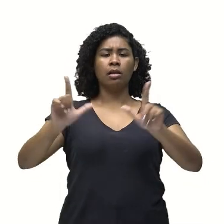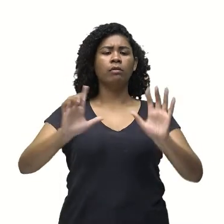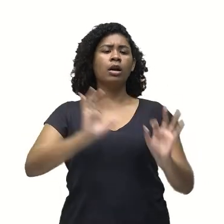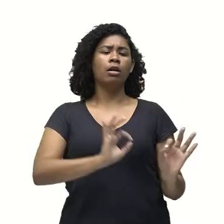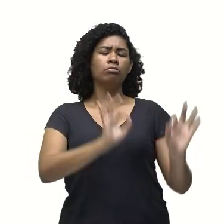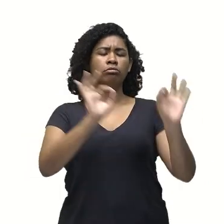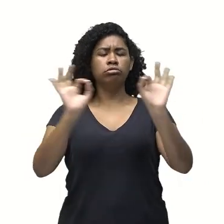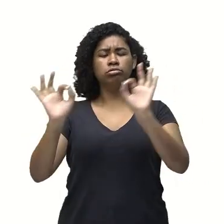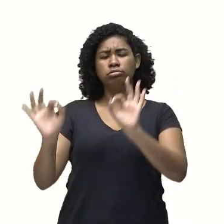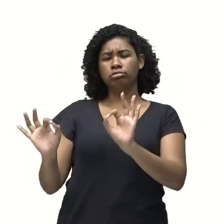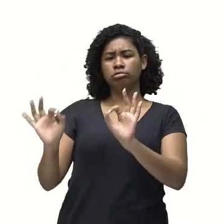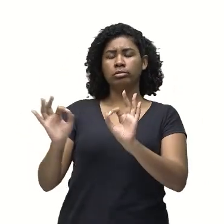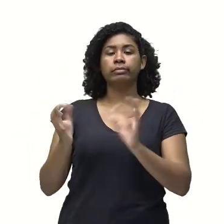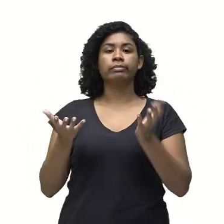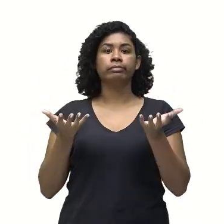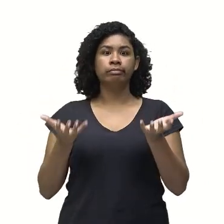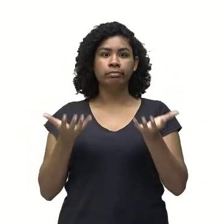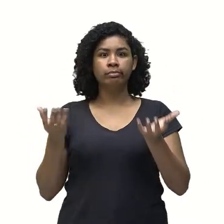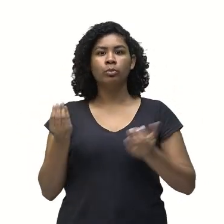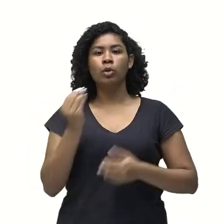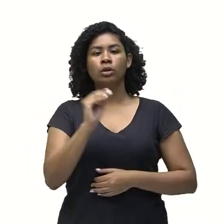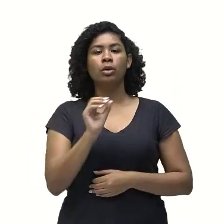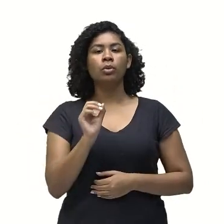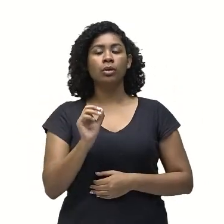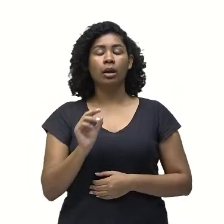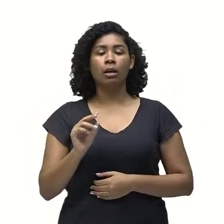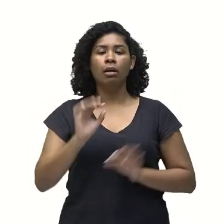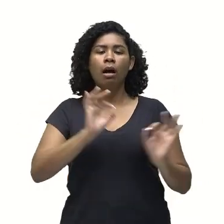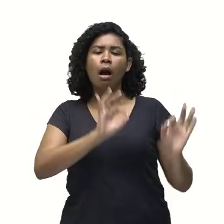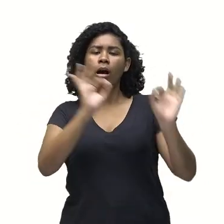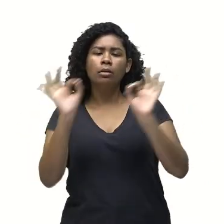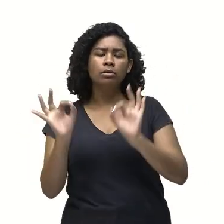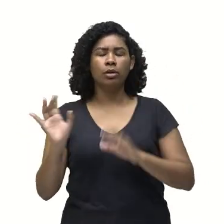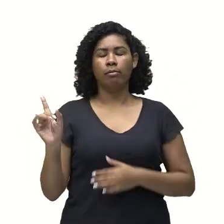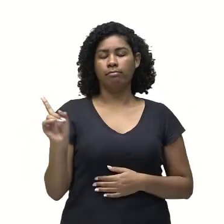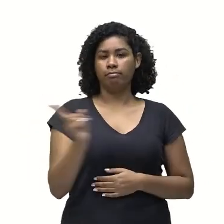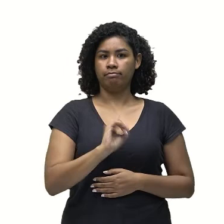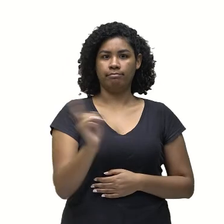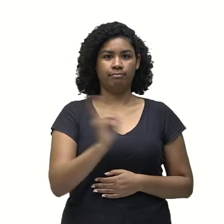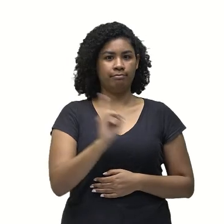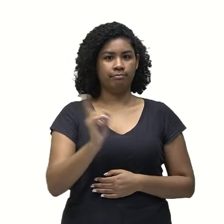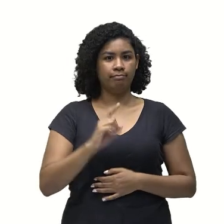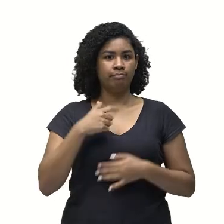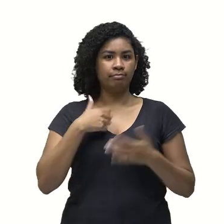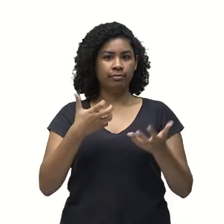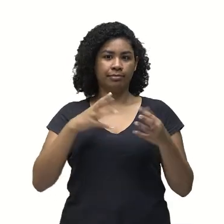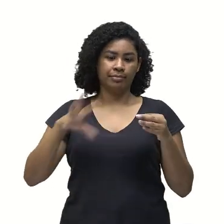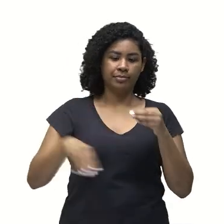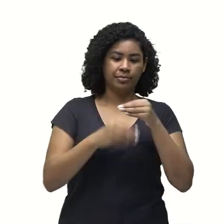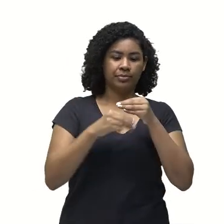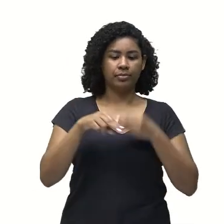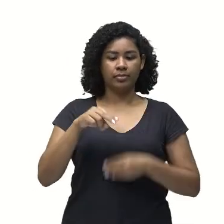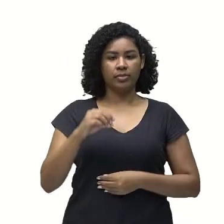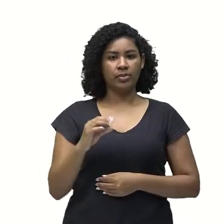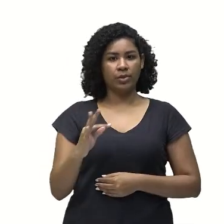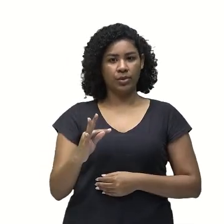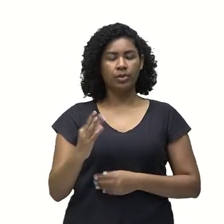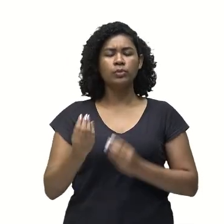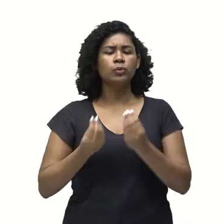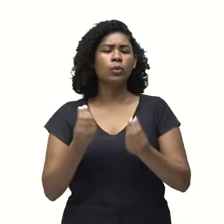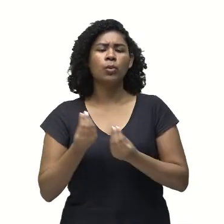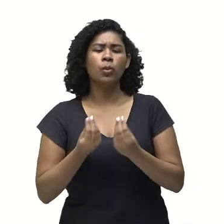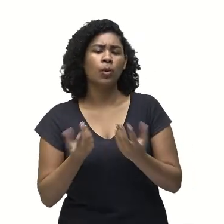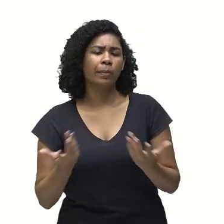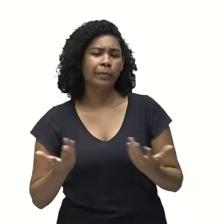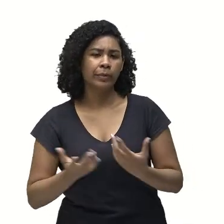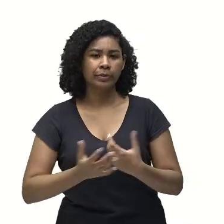eu quero dizer agora que ele não estava assistindo TV. Como é que eu faria isso? Então, eu